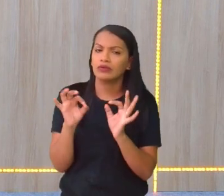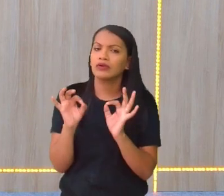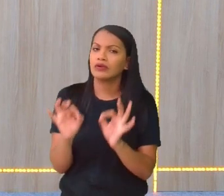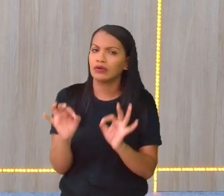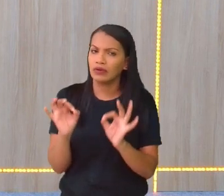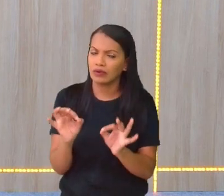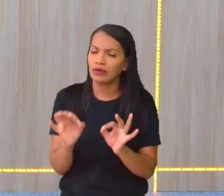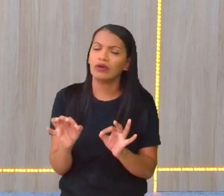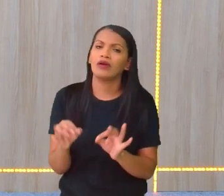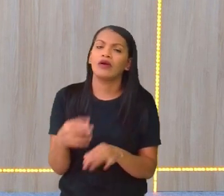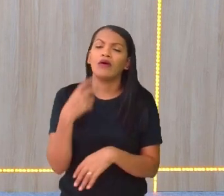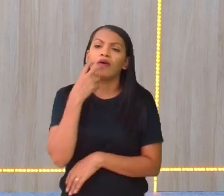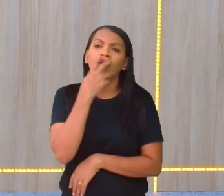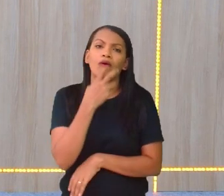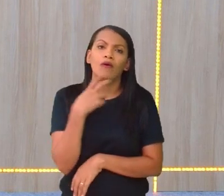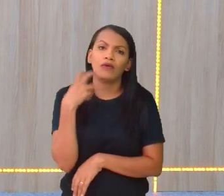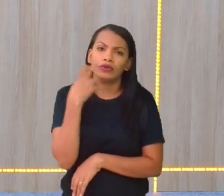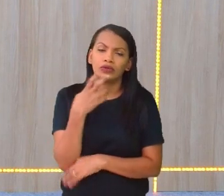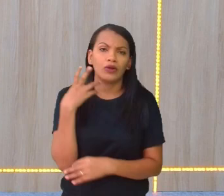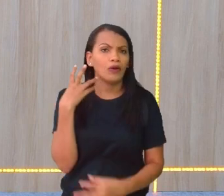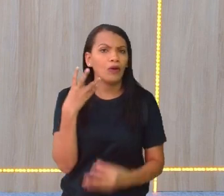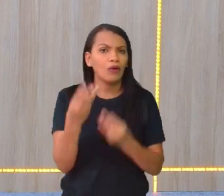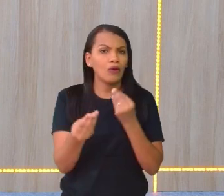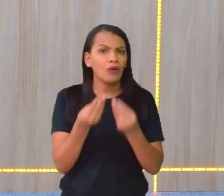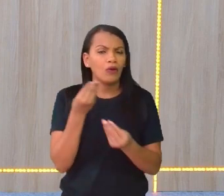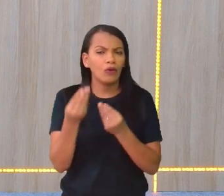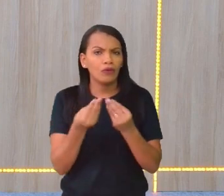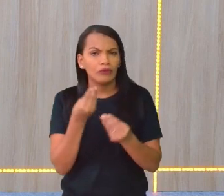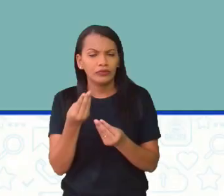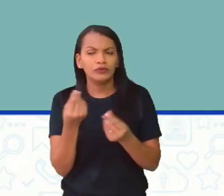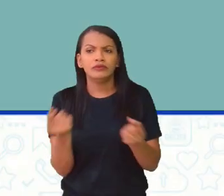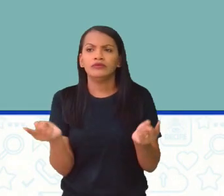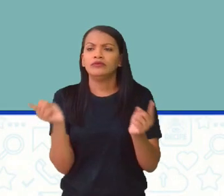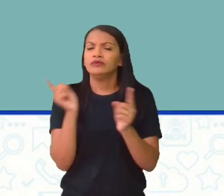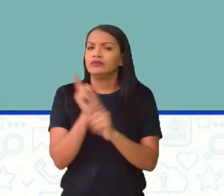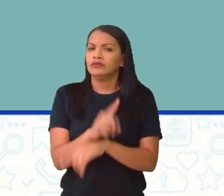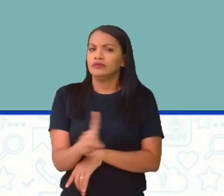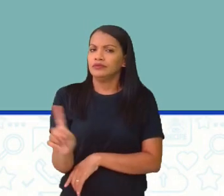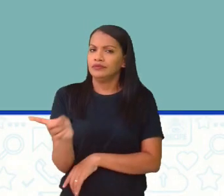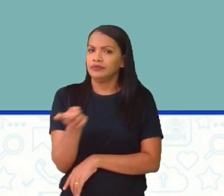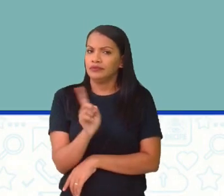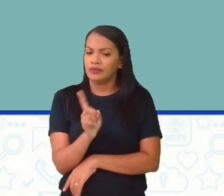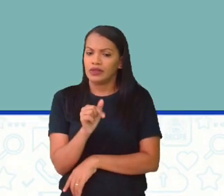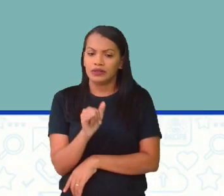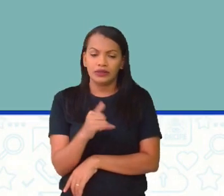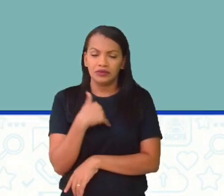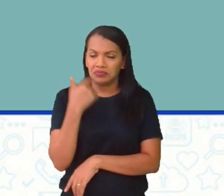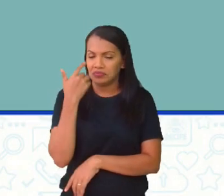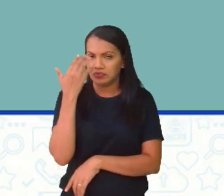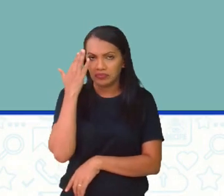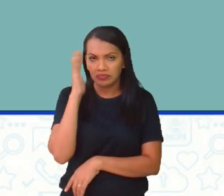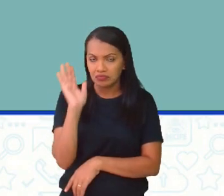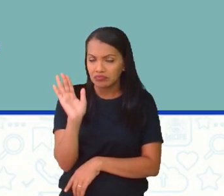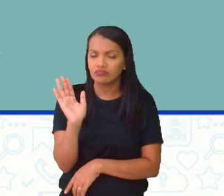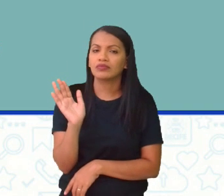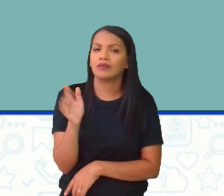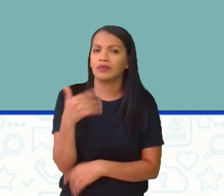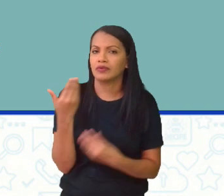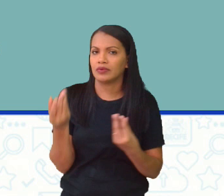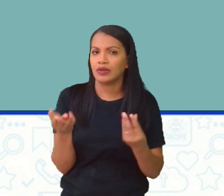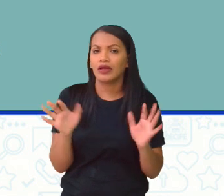escritos e orais. Como contrário, nenhum desses terão sucesso.